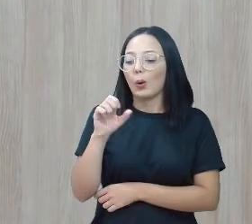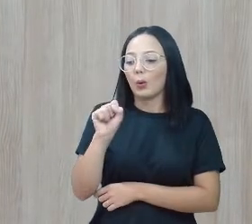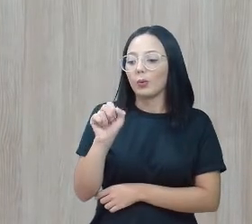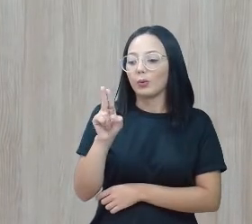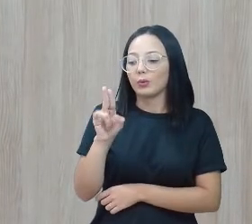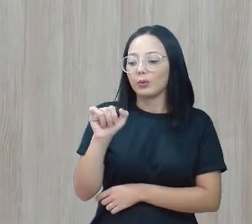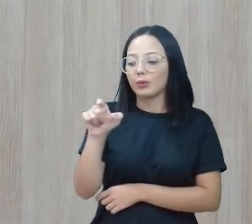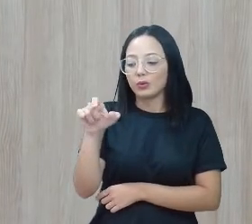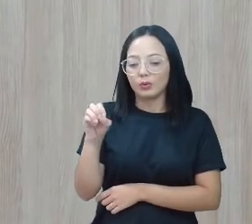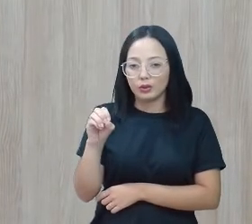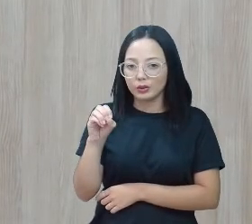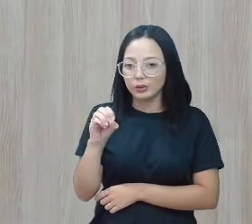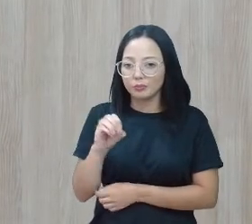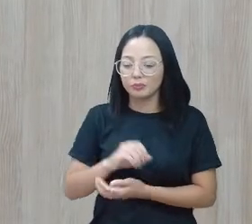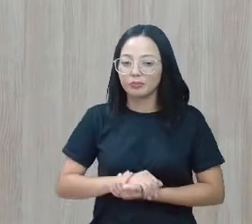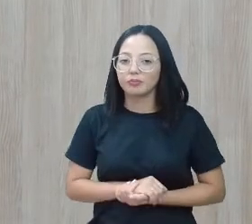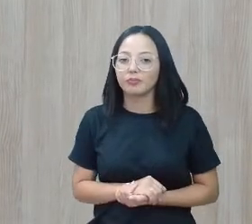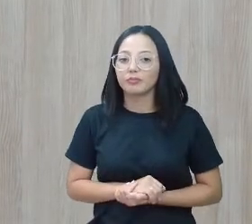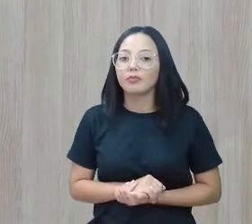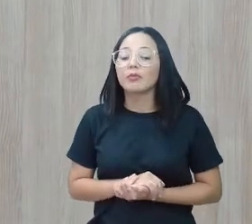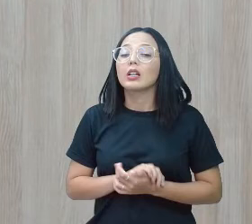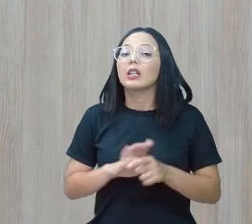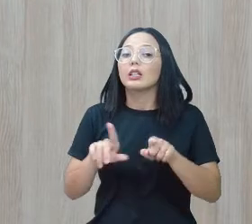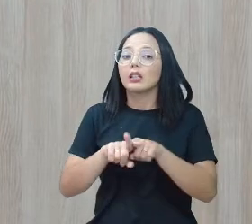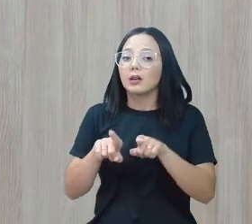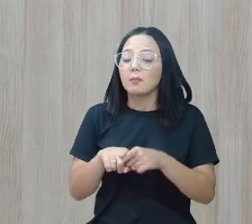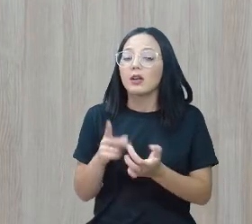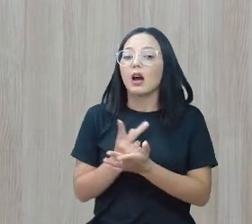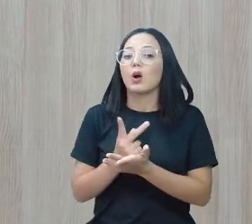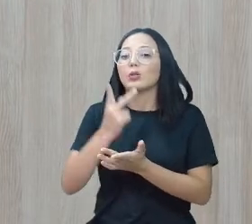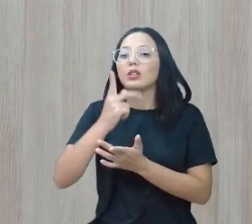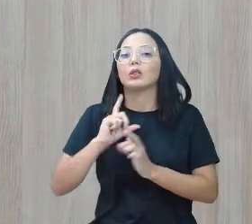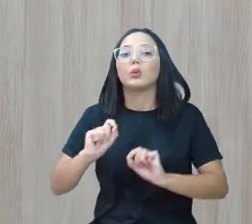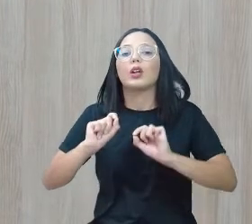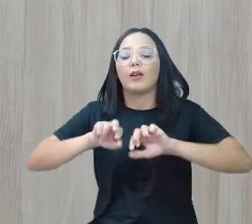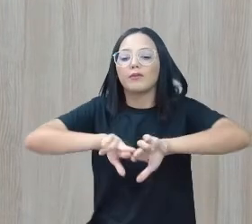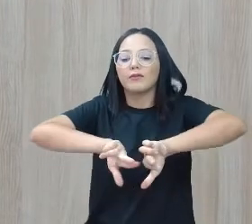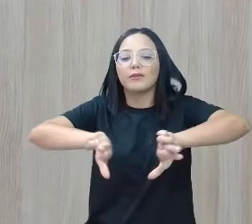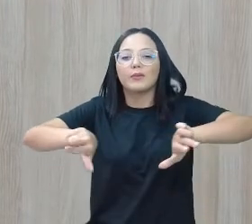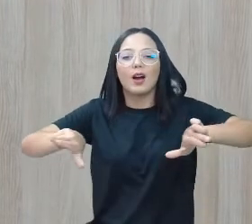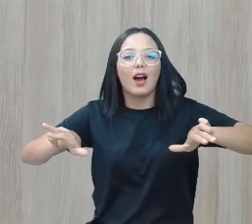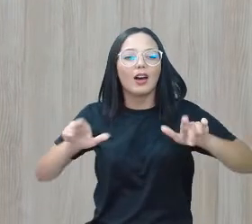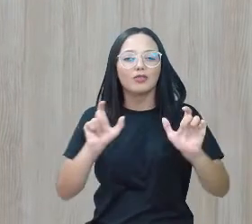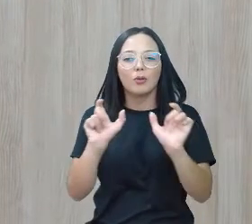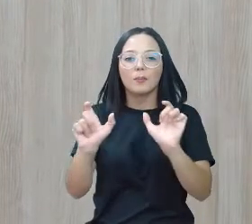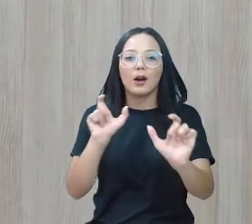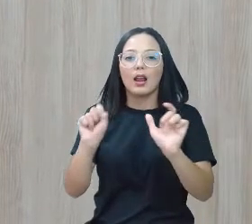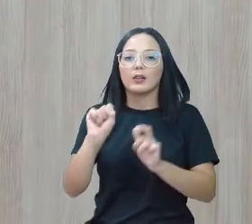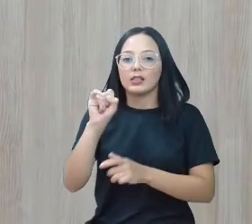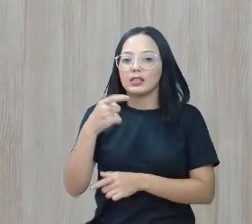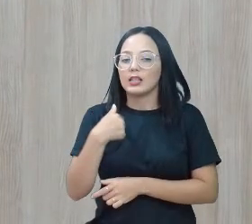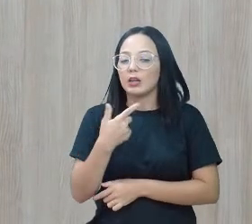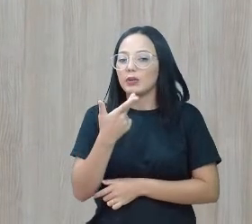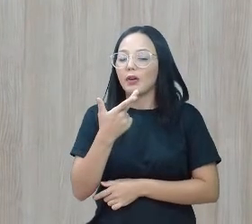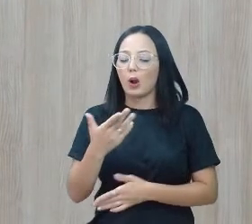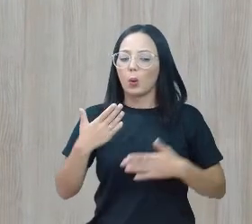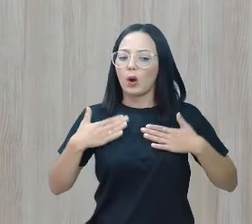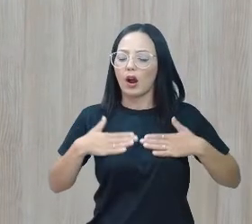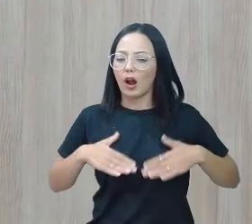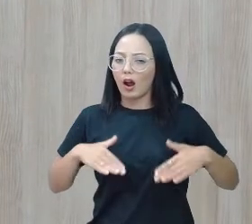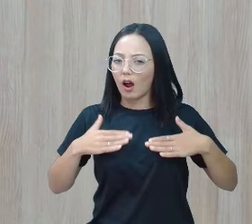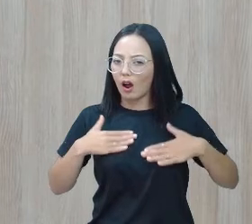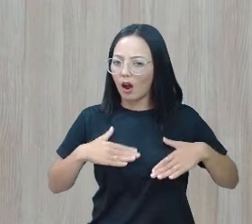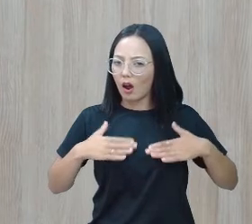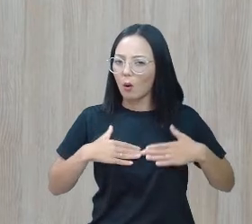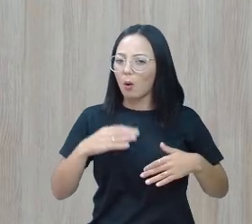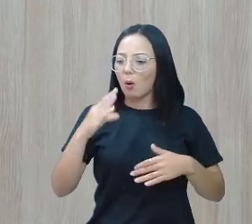sufixo. E assim acontece com várias palavras. Se eu falo a palavra calma, não é?